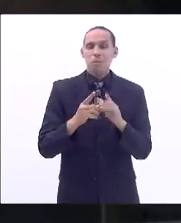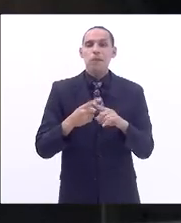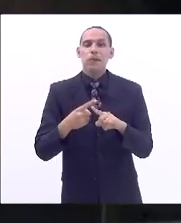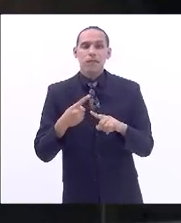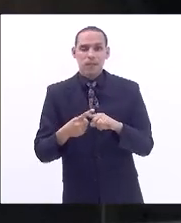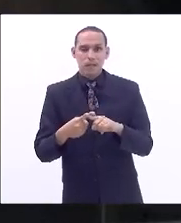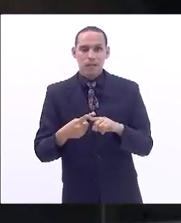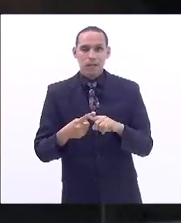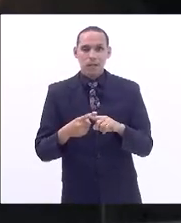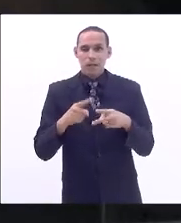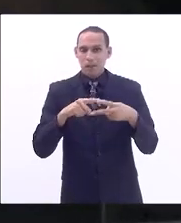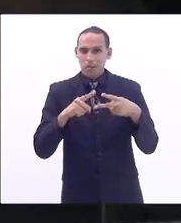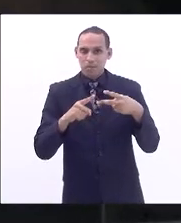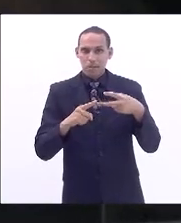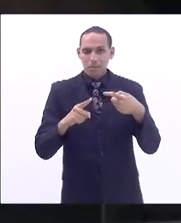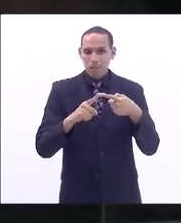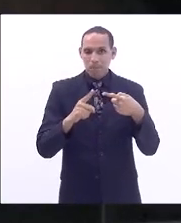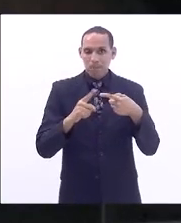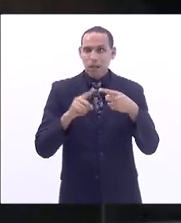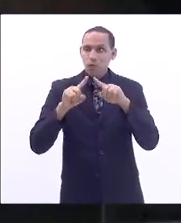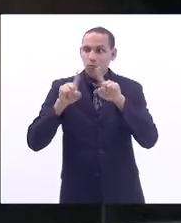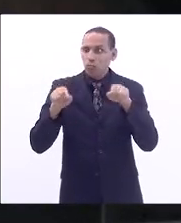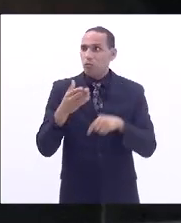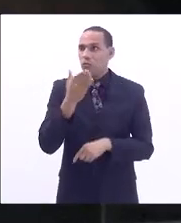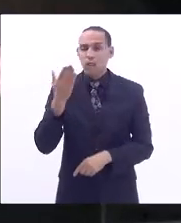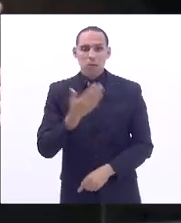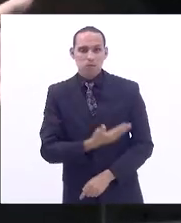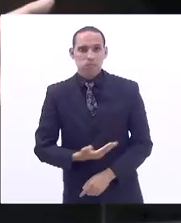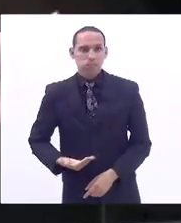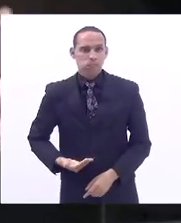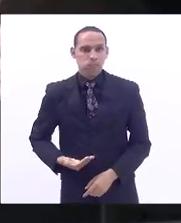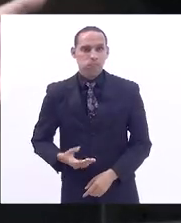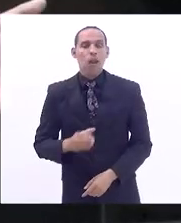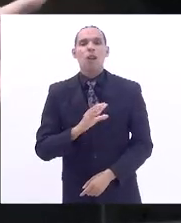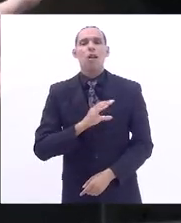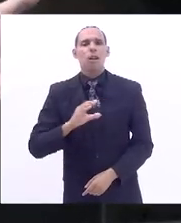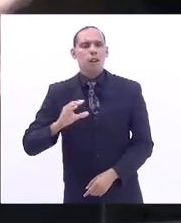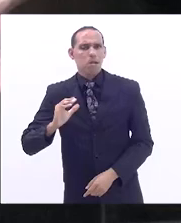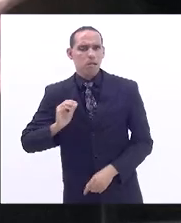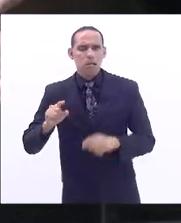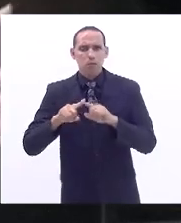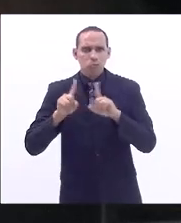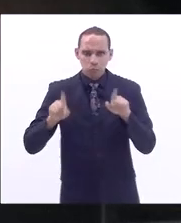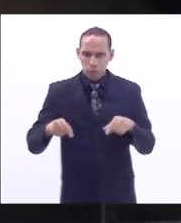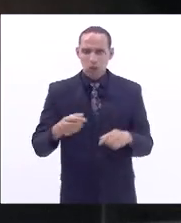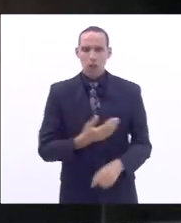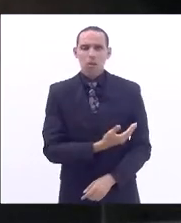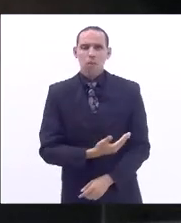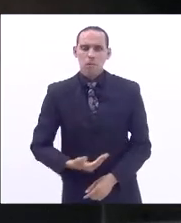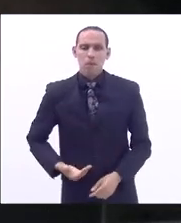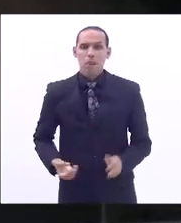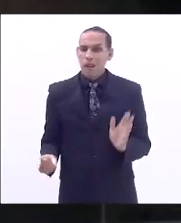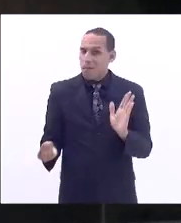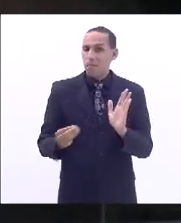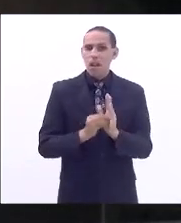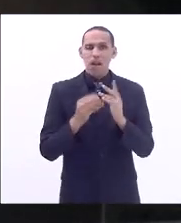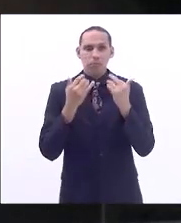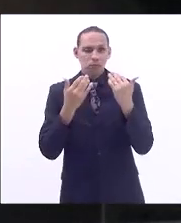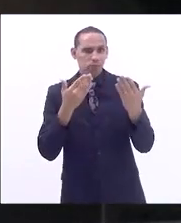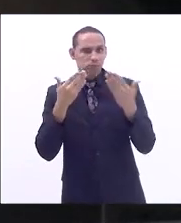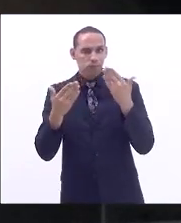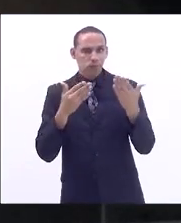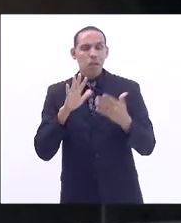duas questões tenho de servidores públicos que a comissão de servidor público marcou uma audiência